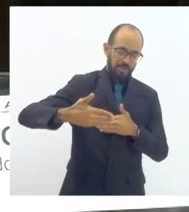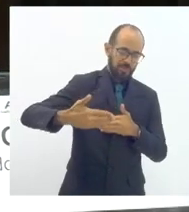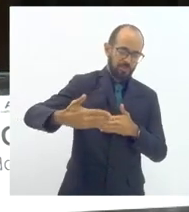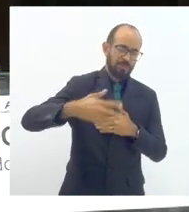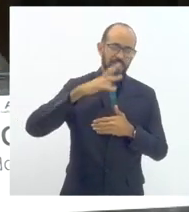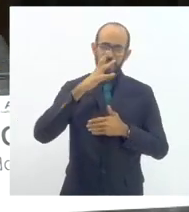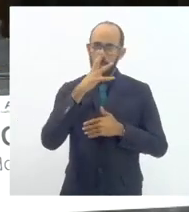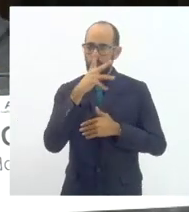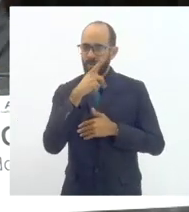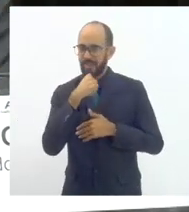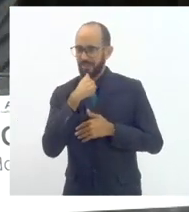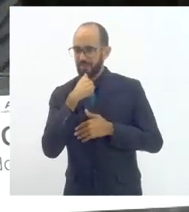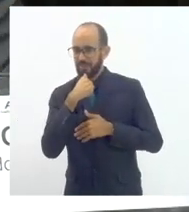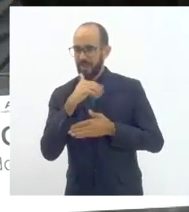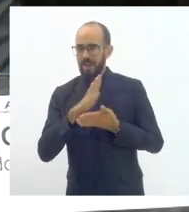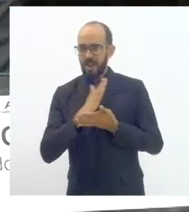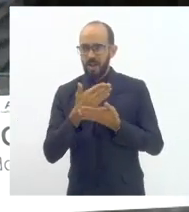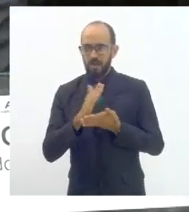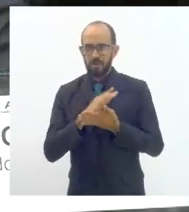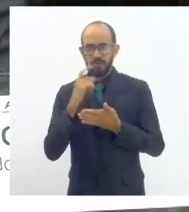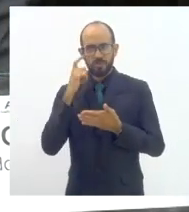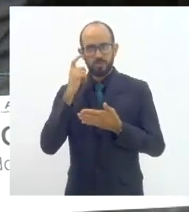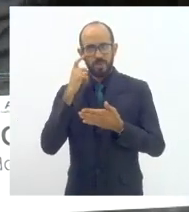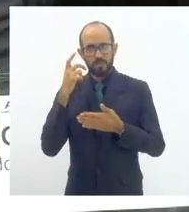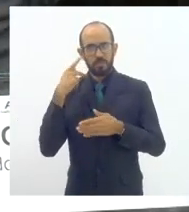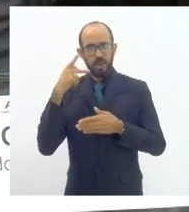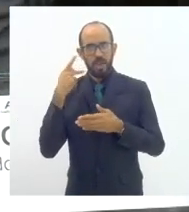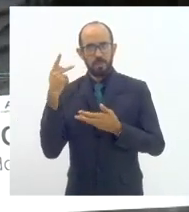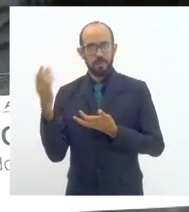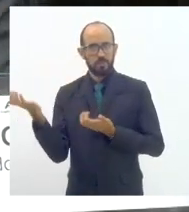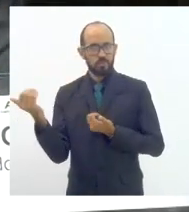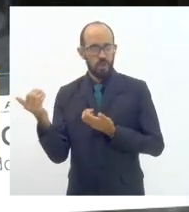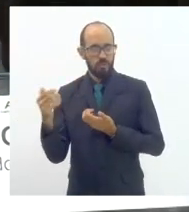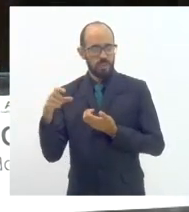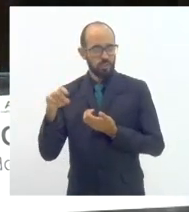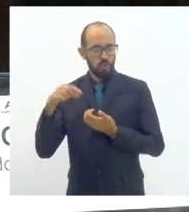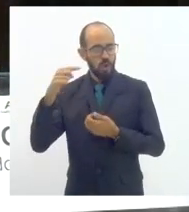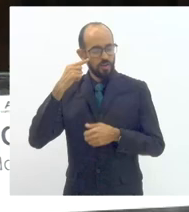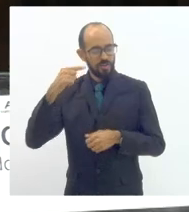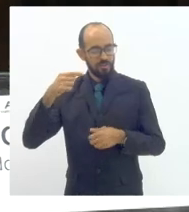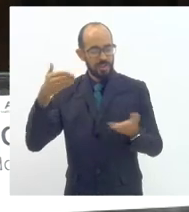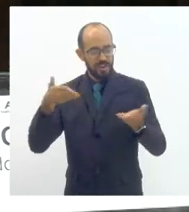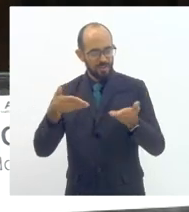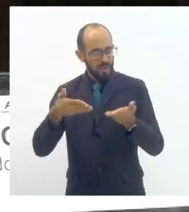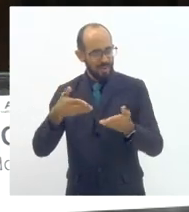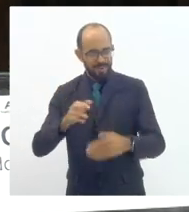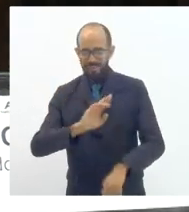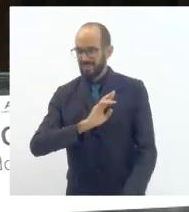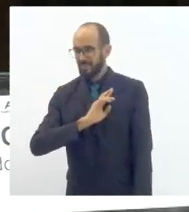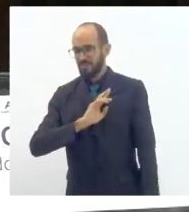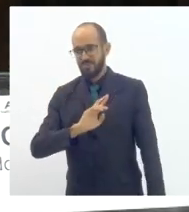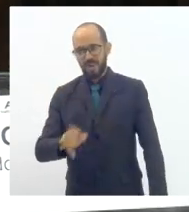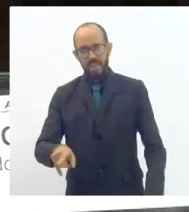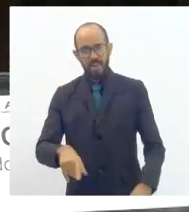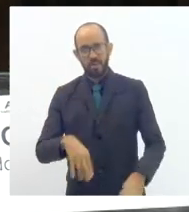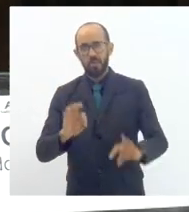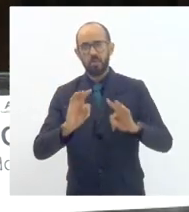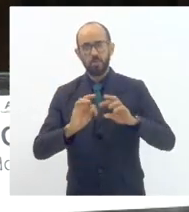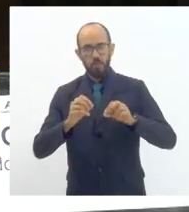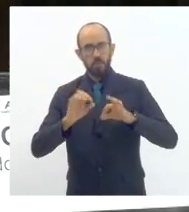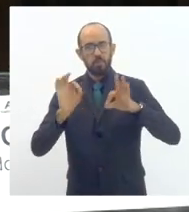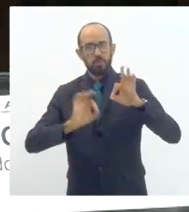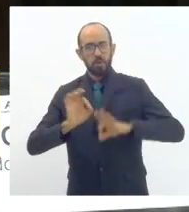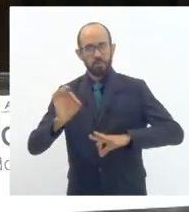acha que o Parlamento Juvenil, Dani Ferreirinha, é apenas essa semana, é apenas esse momento. Como todo projeto pedagógico